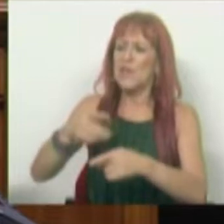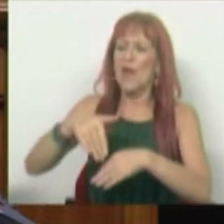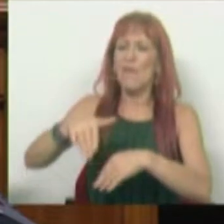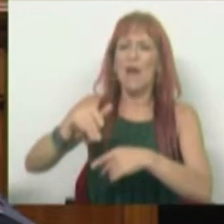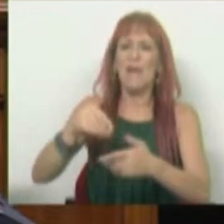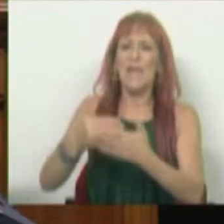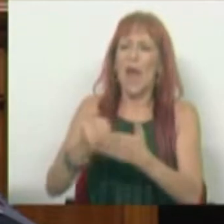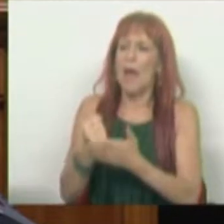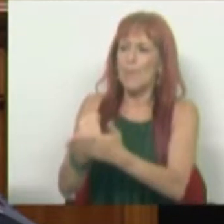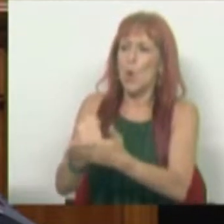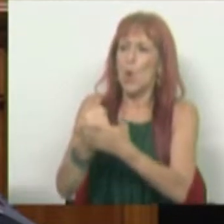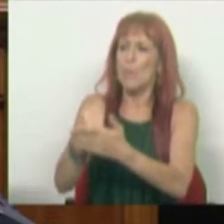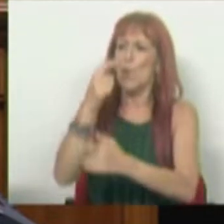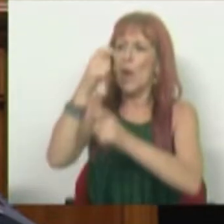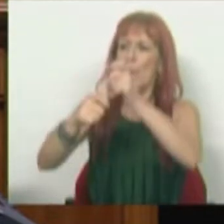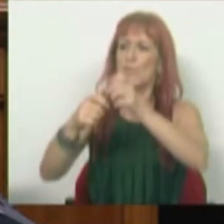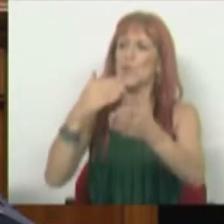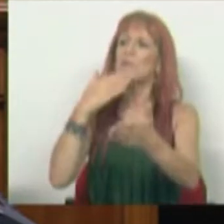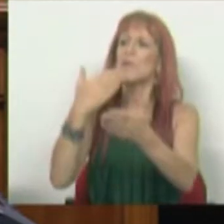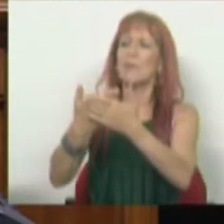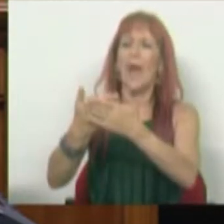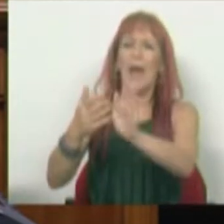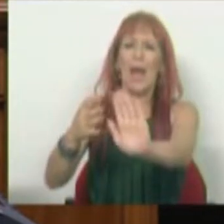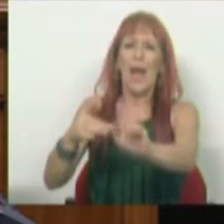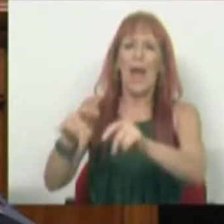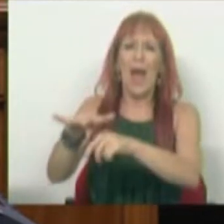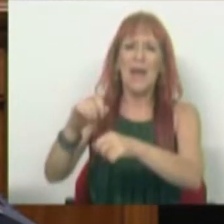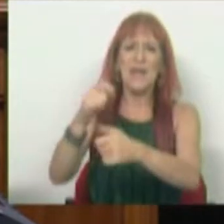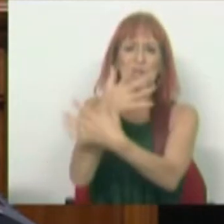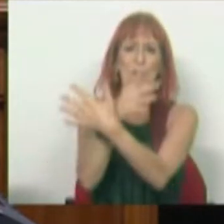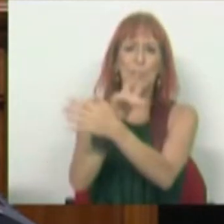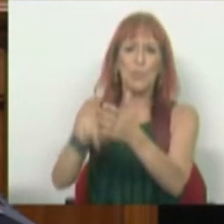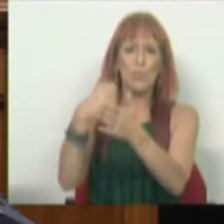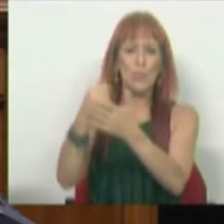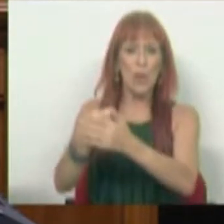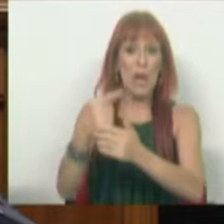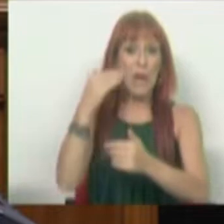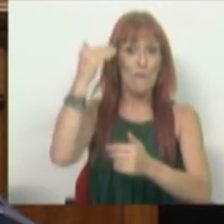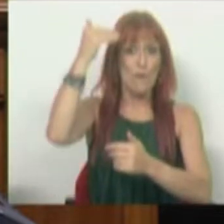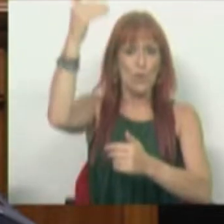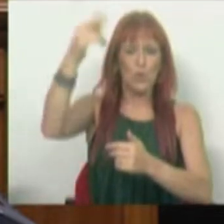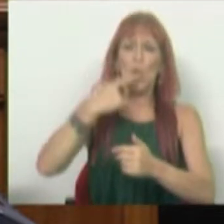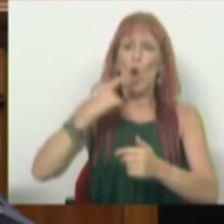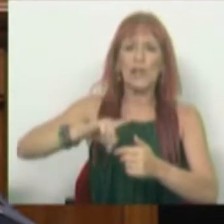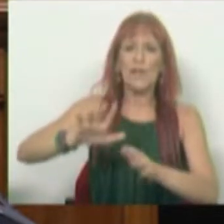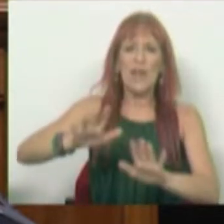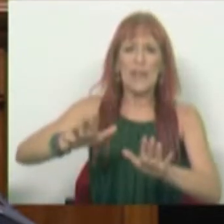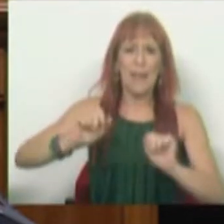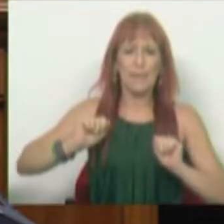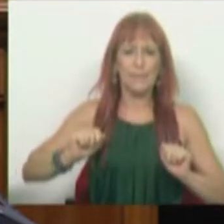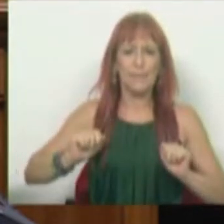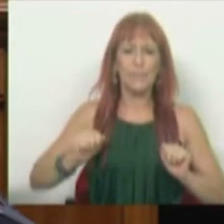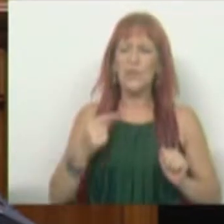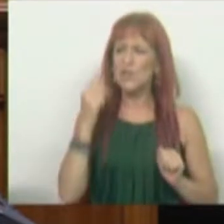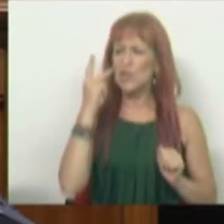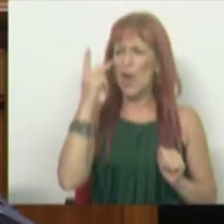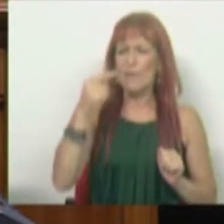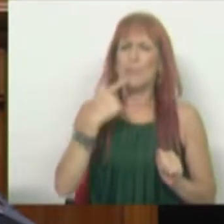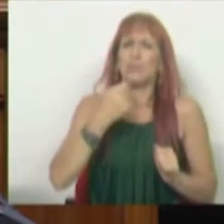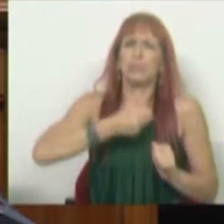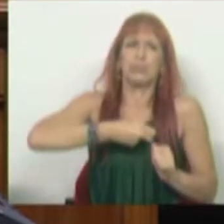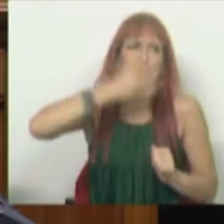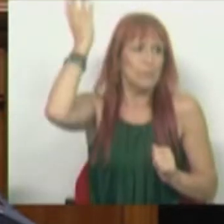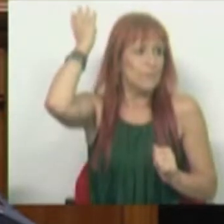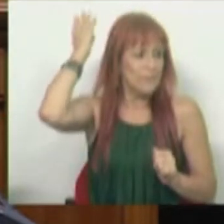dar apoios às populações para proteger as áreas que arderam e para que no futuro não se repita o mesmo mal. Já vimos em muitos